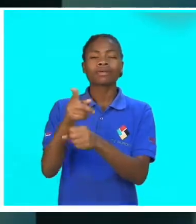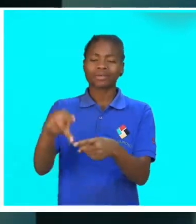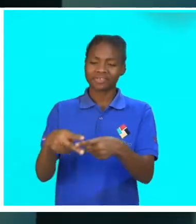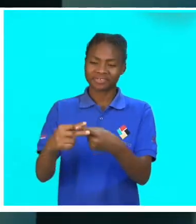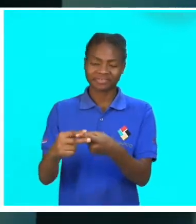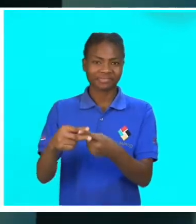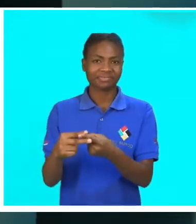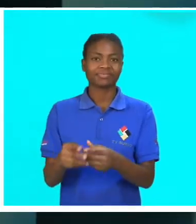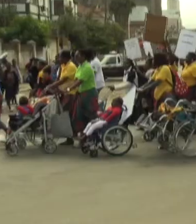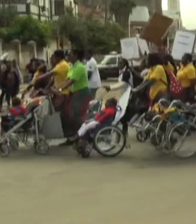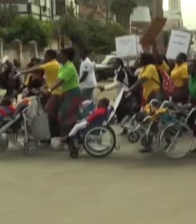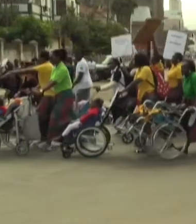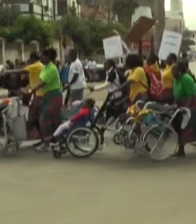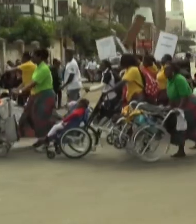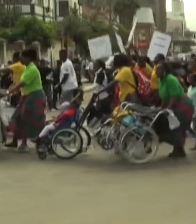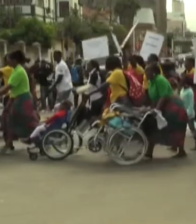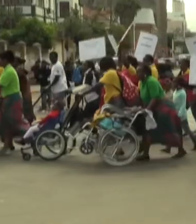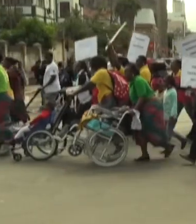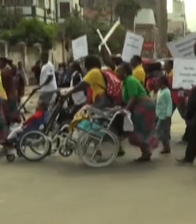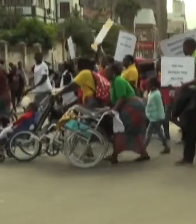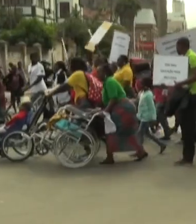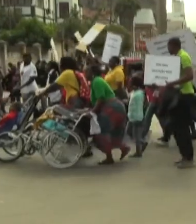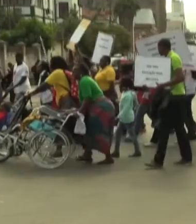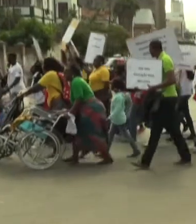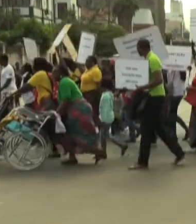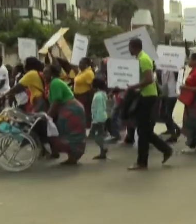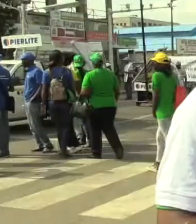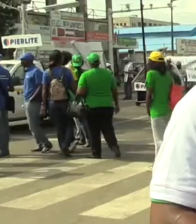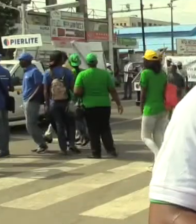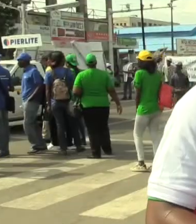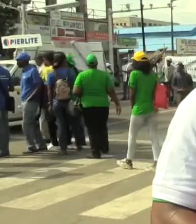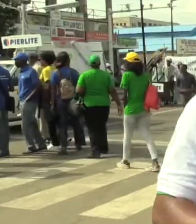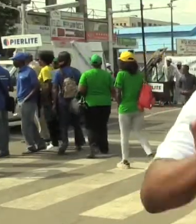as pessoas com deficiência optam por trabalhos mecânicos.